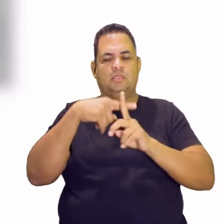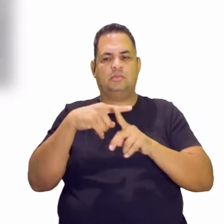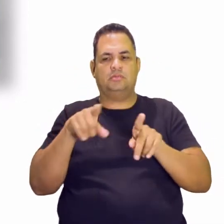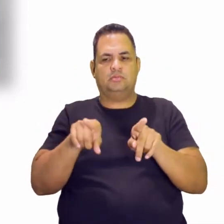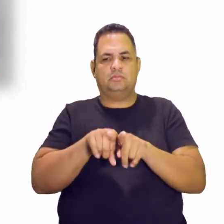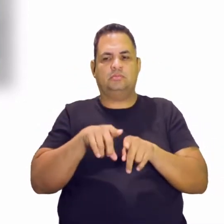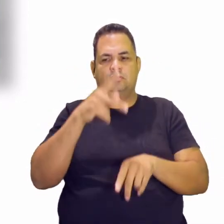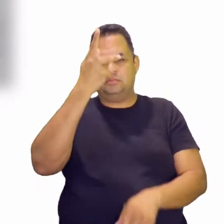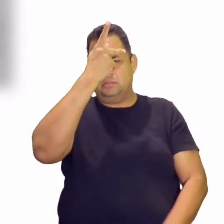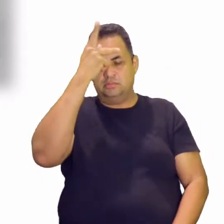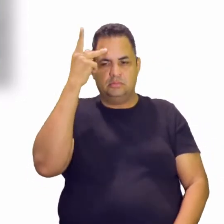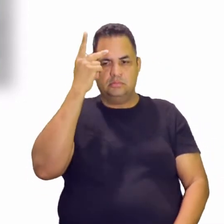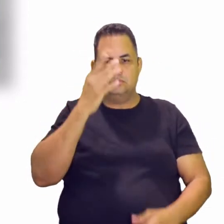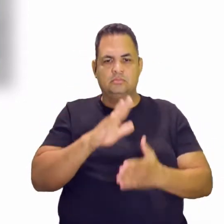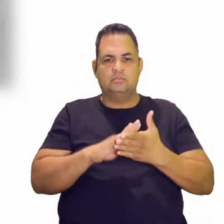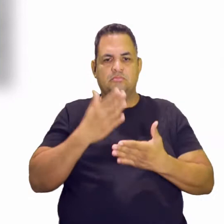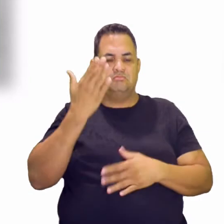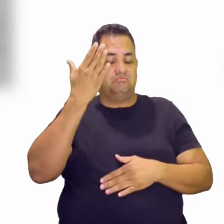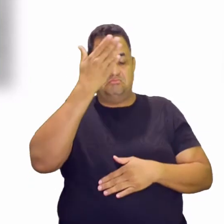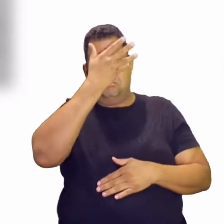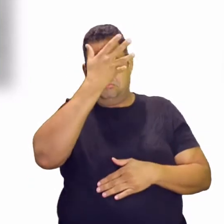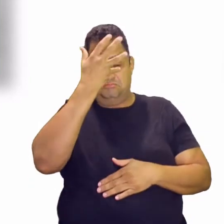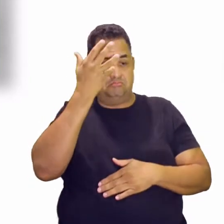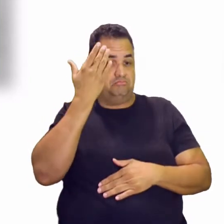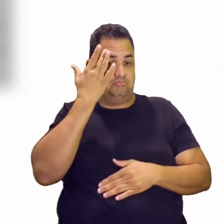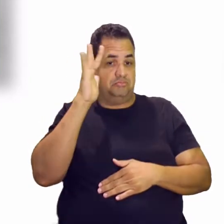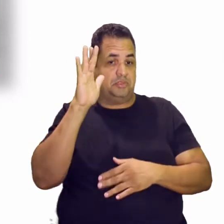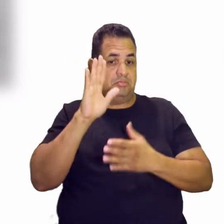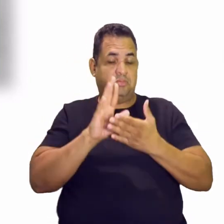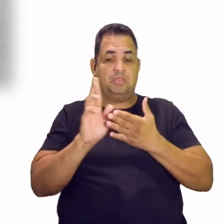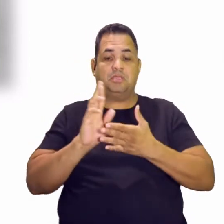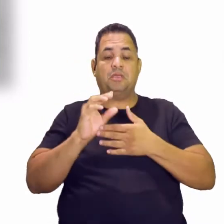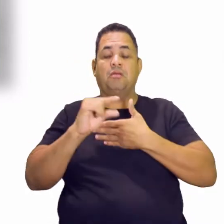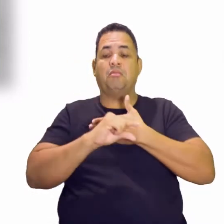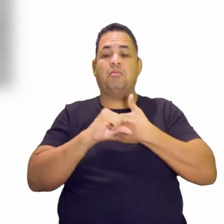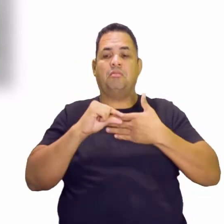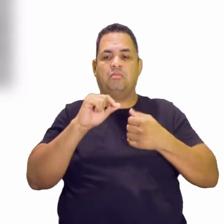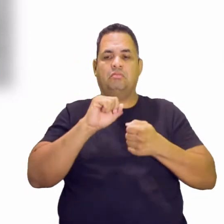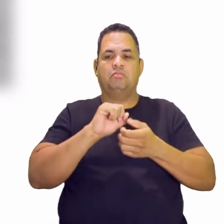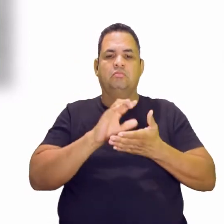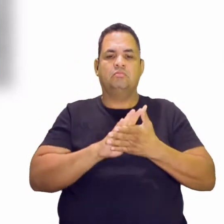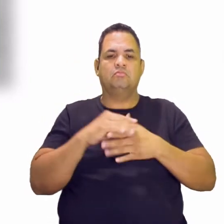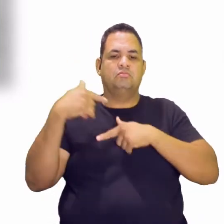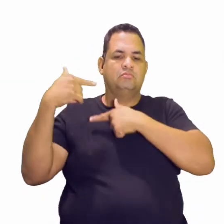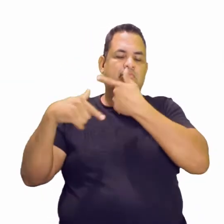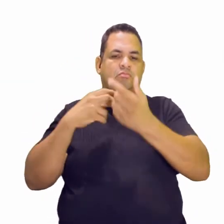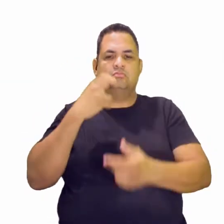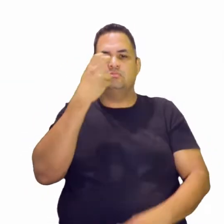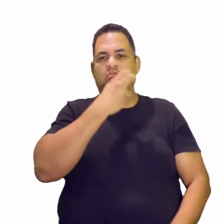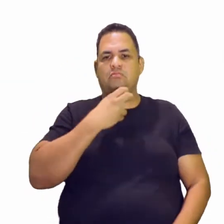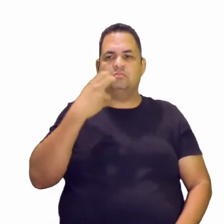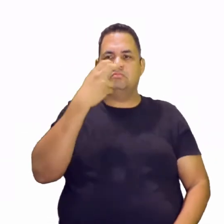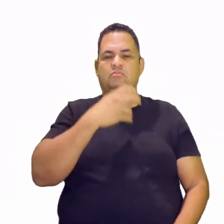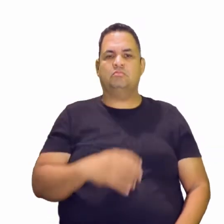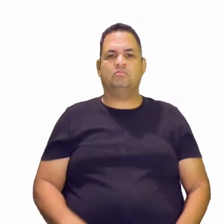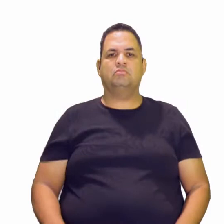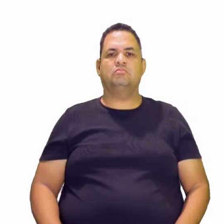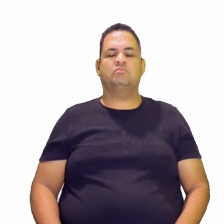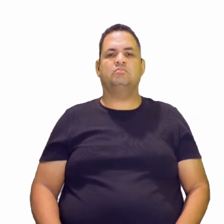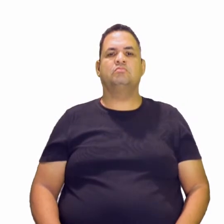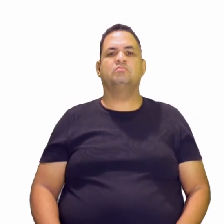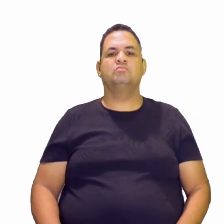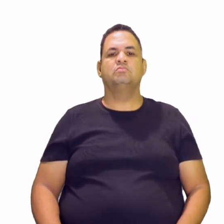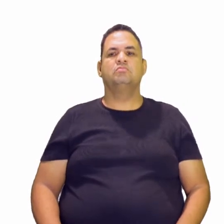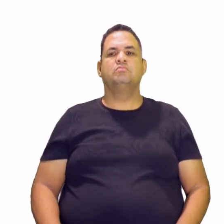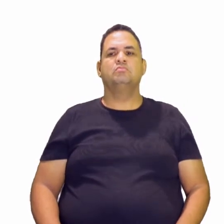e as pessoas não têm noção de quem é o seu autor, né? Por isso, são tradições orais. Então, vamos